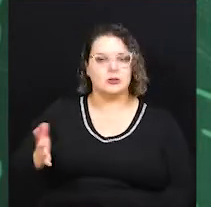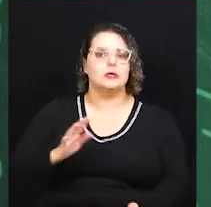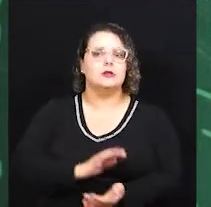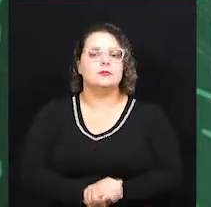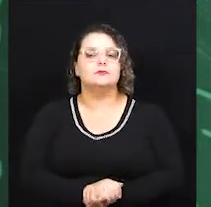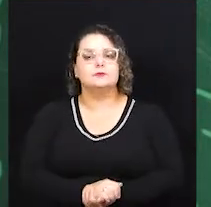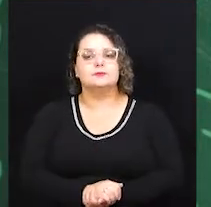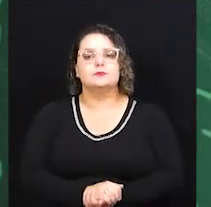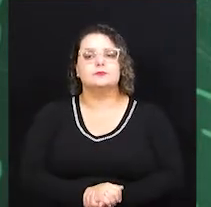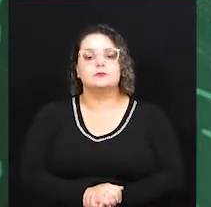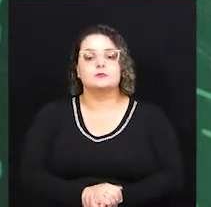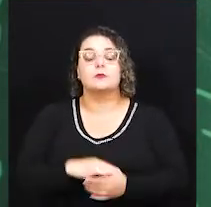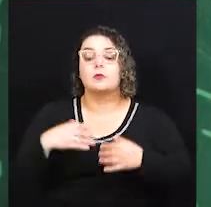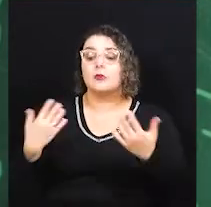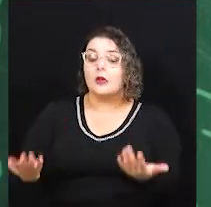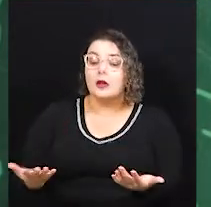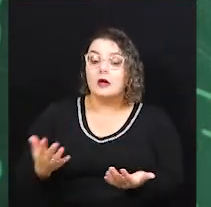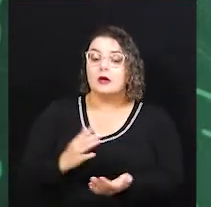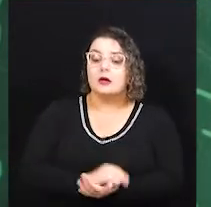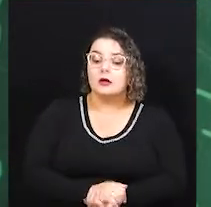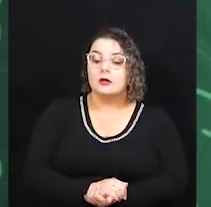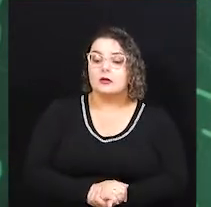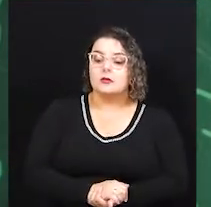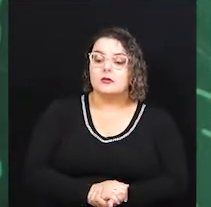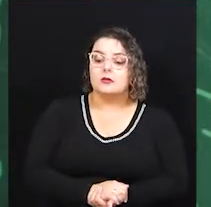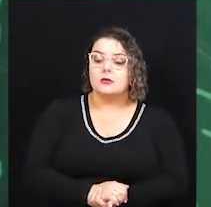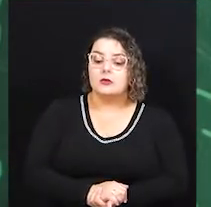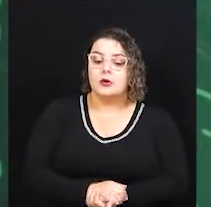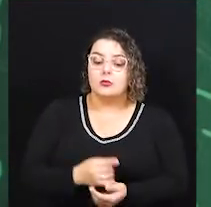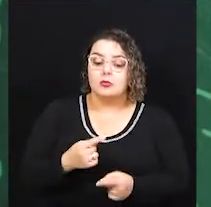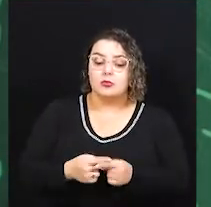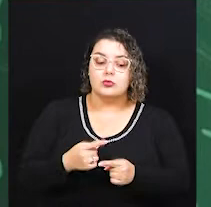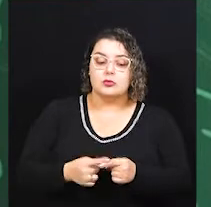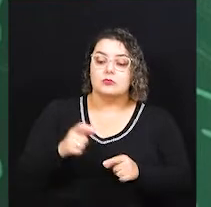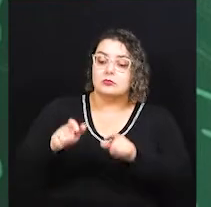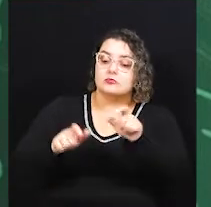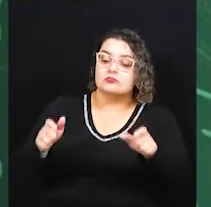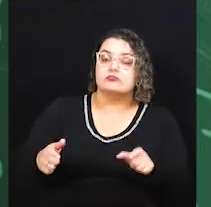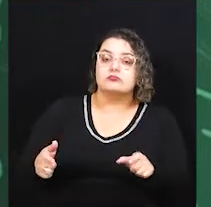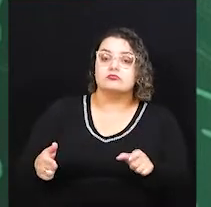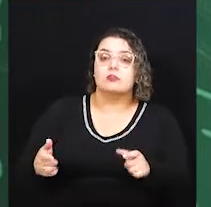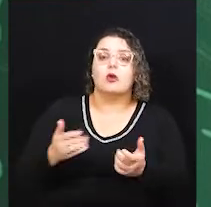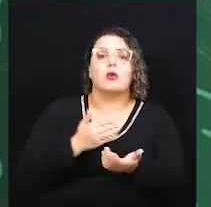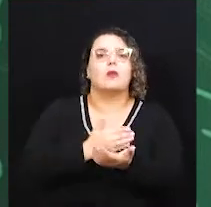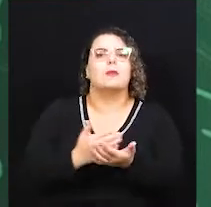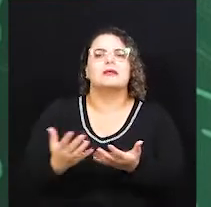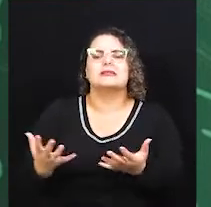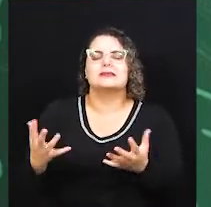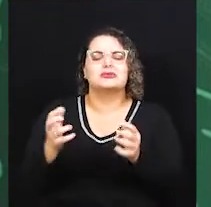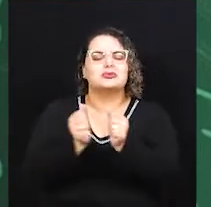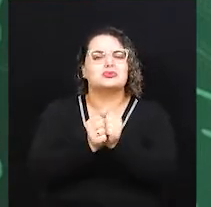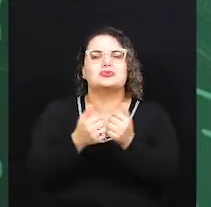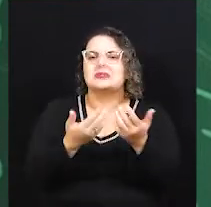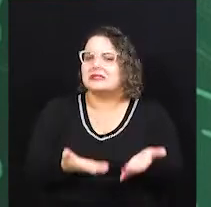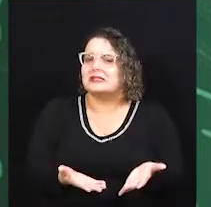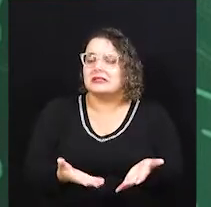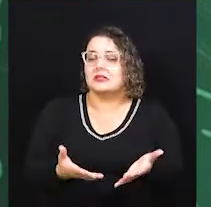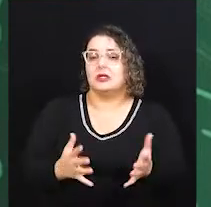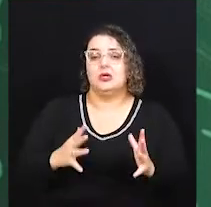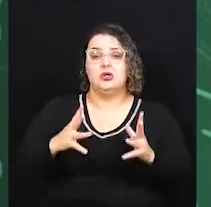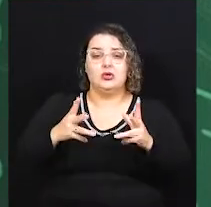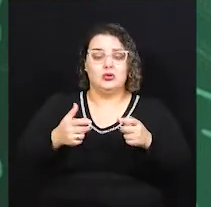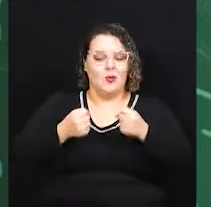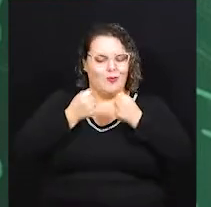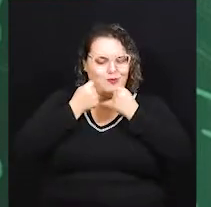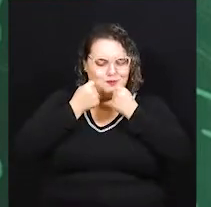né? Enfim, então, é porque a pessoa começa a apostar tudo ali. Quando você põe todo o